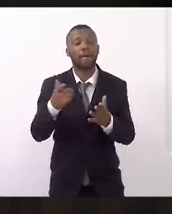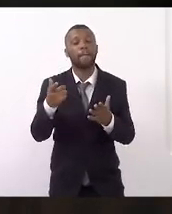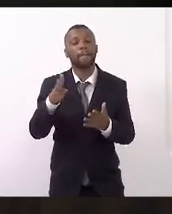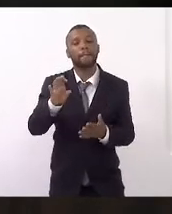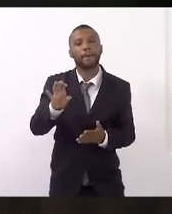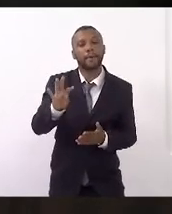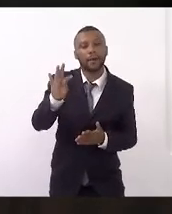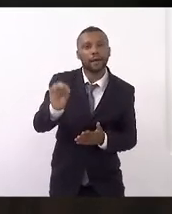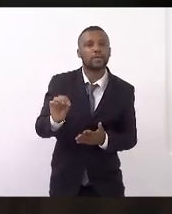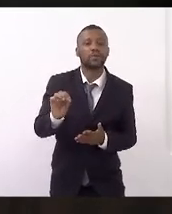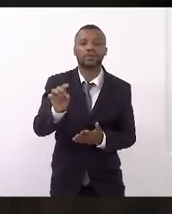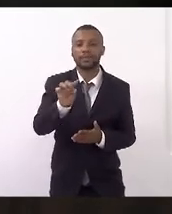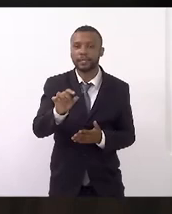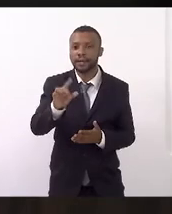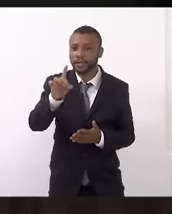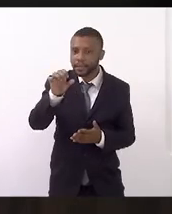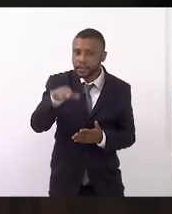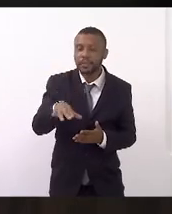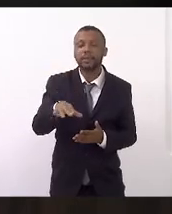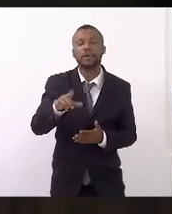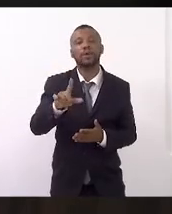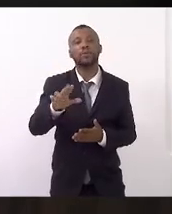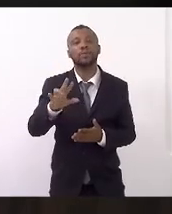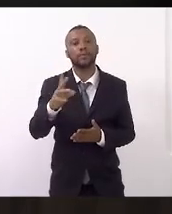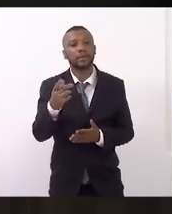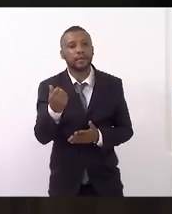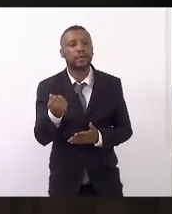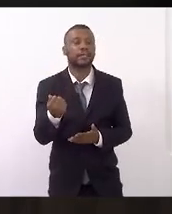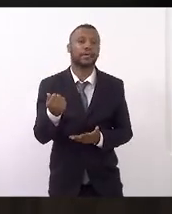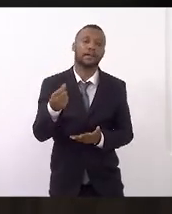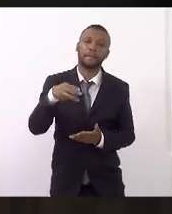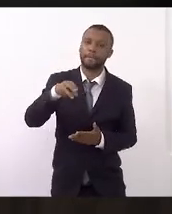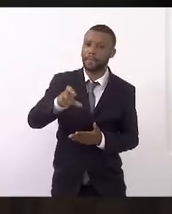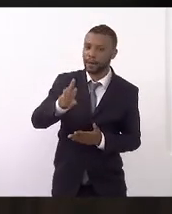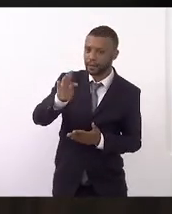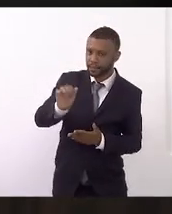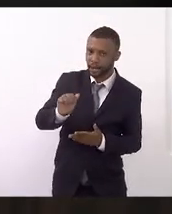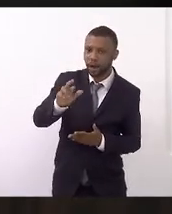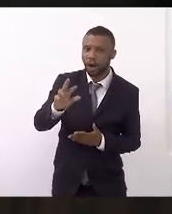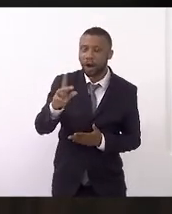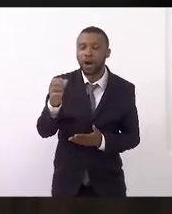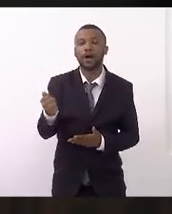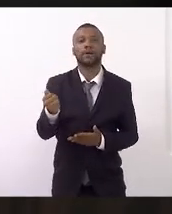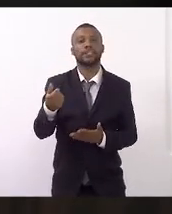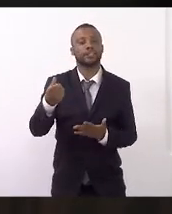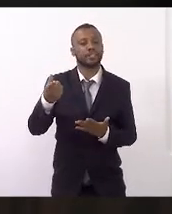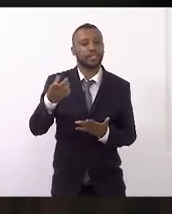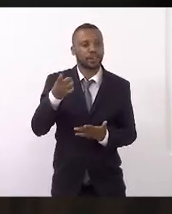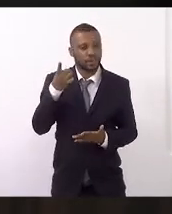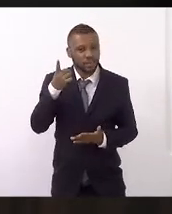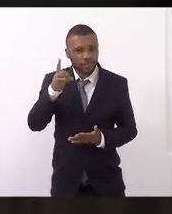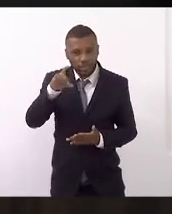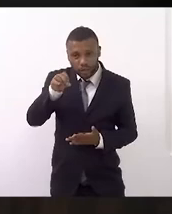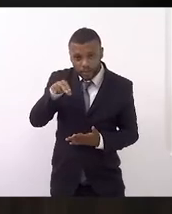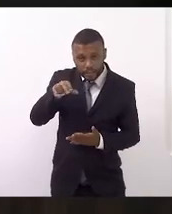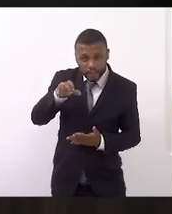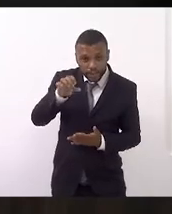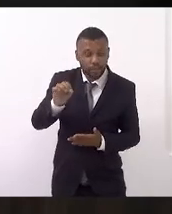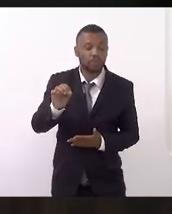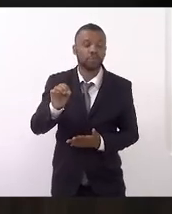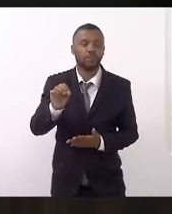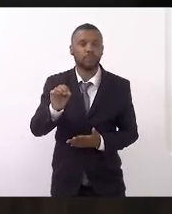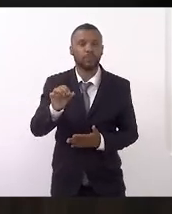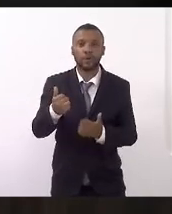Mink, Zeidan, Lucinha, Marta Rocha, Atila Nunes, enfermeira Regiane, Marcos Vinícius, Dionísio Lins, subtenente